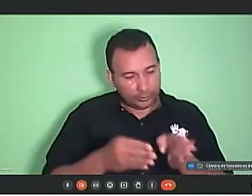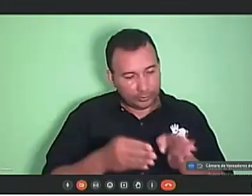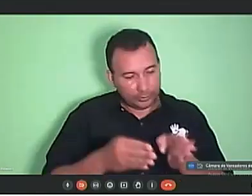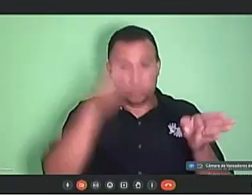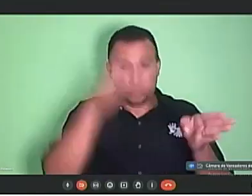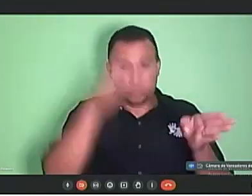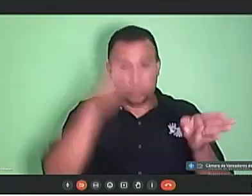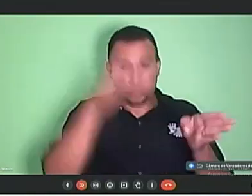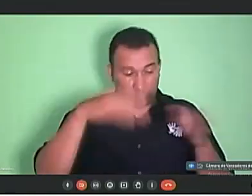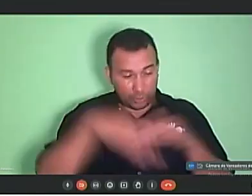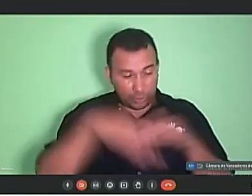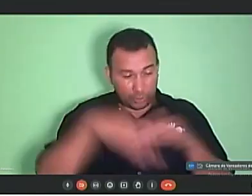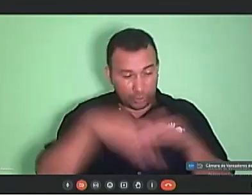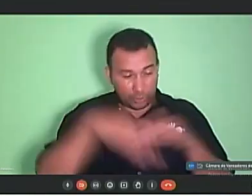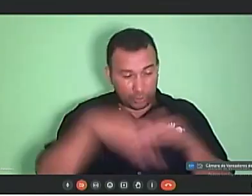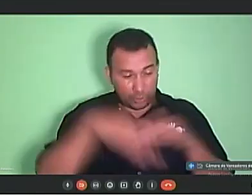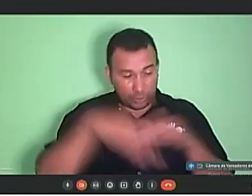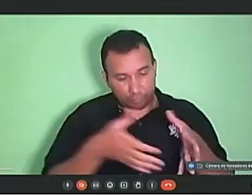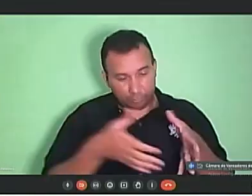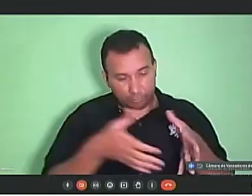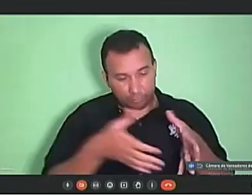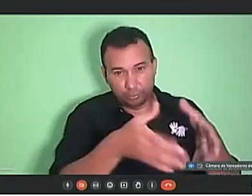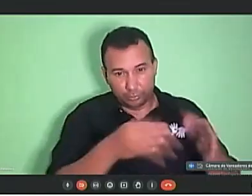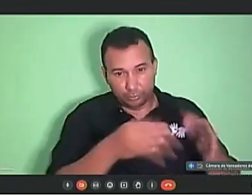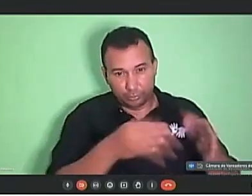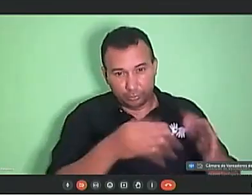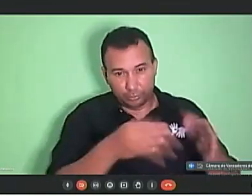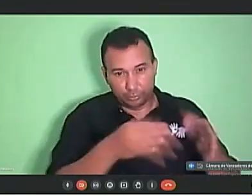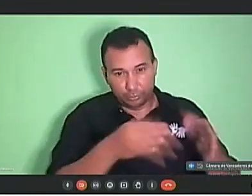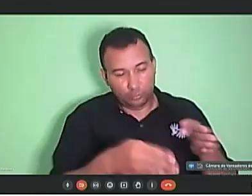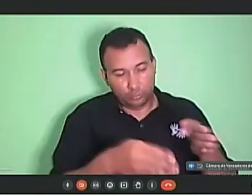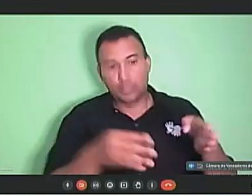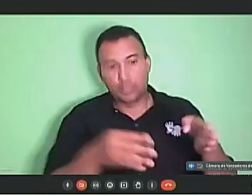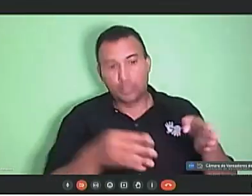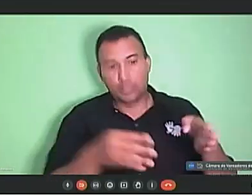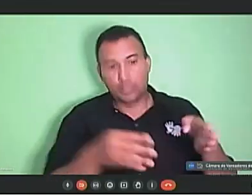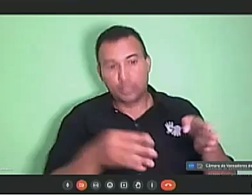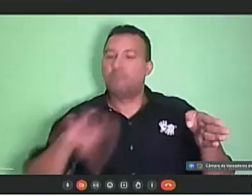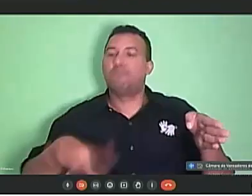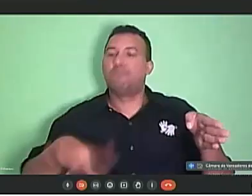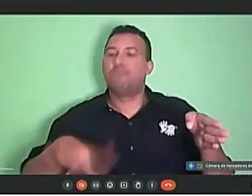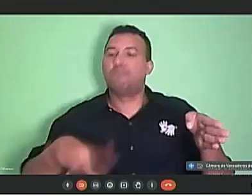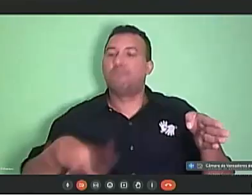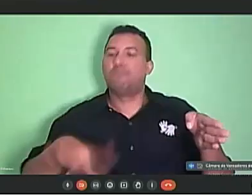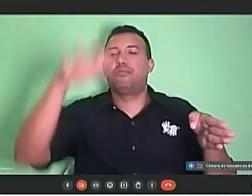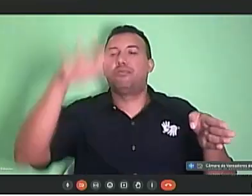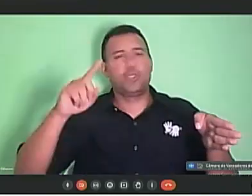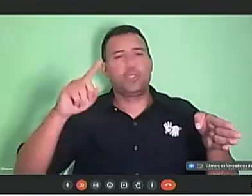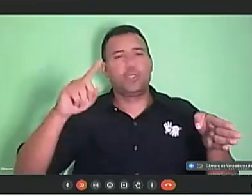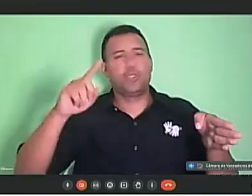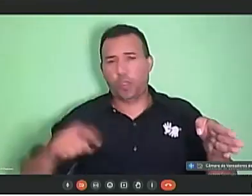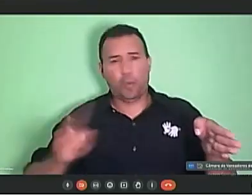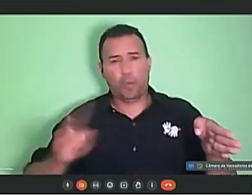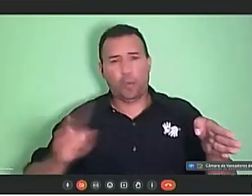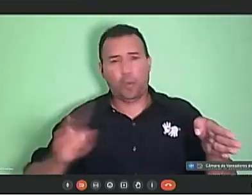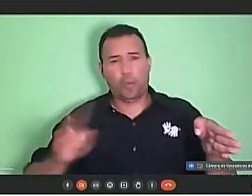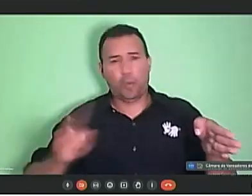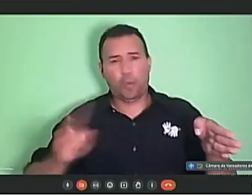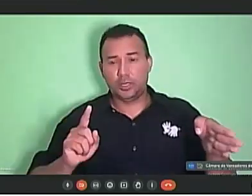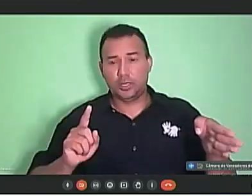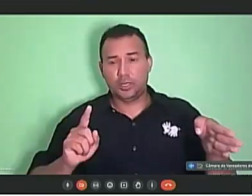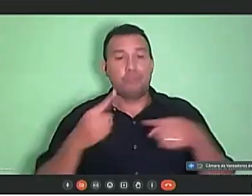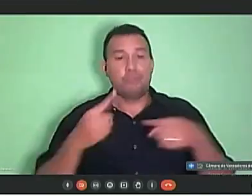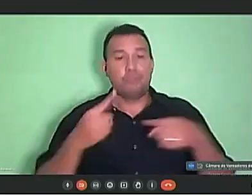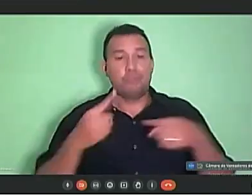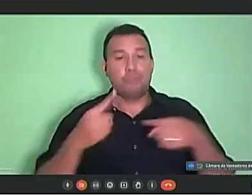debaixo da cheia, automaticamente a gente não precisa nunca ter que bombear essa água que vai já direto